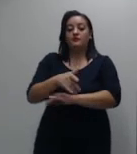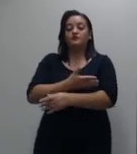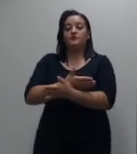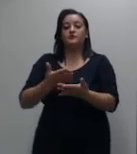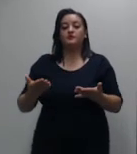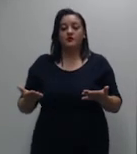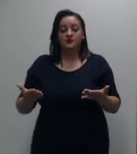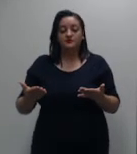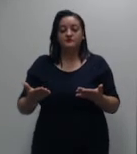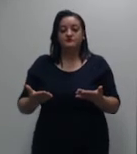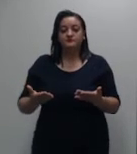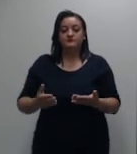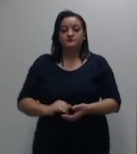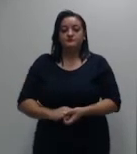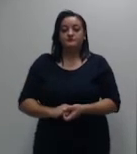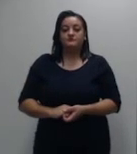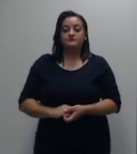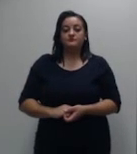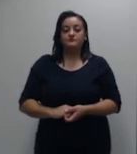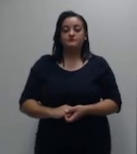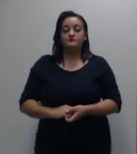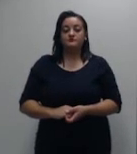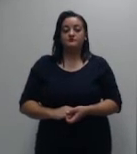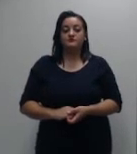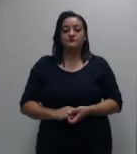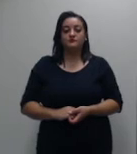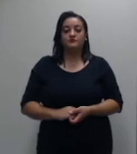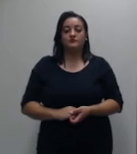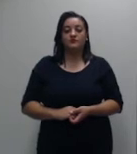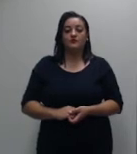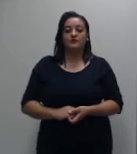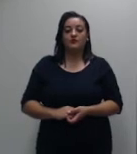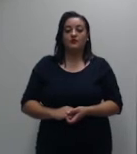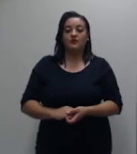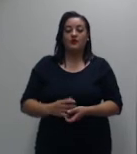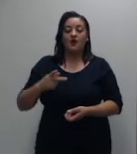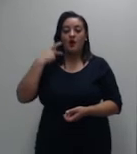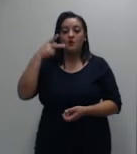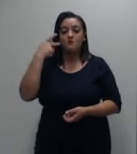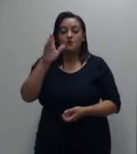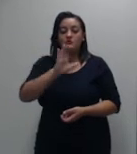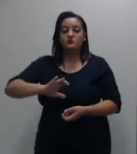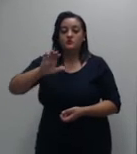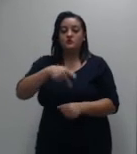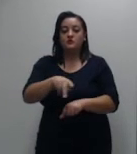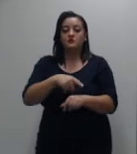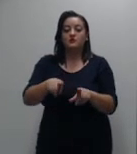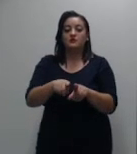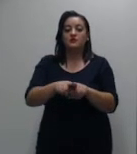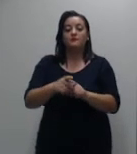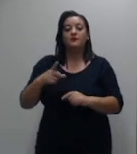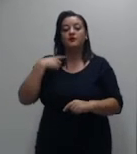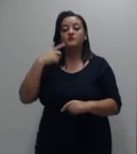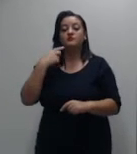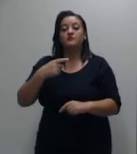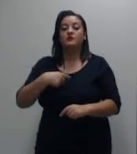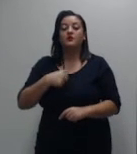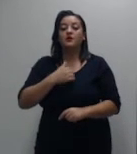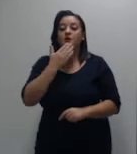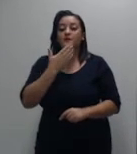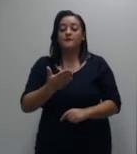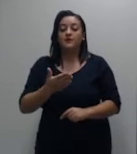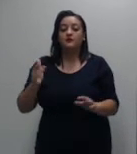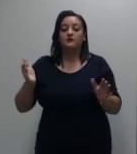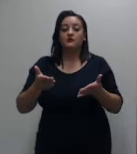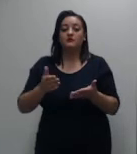excelência a senhora ministra os seus ministros a senhora procurador-geral da República infração aos seus advogados o presente eu peço igualmente